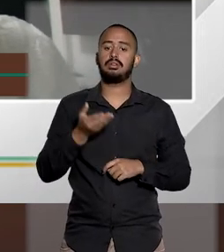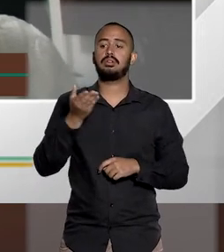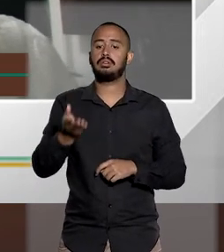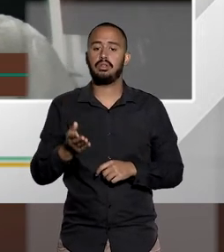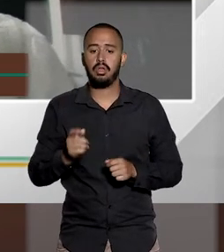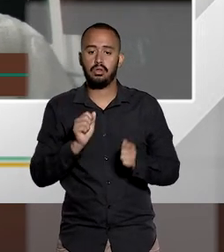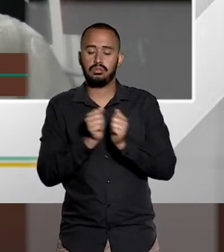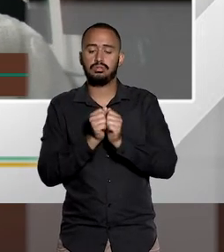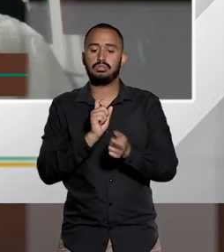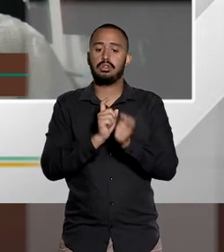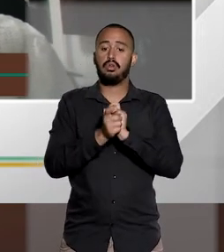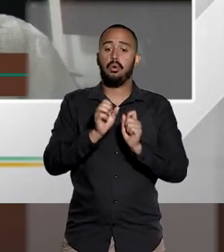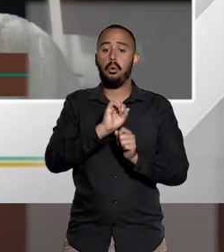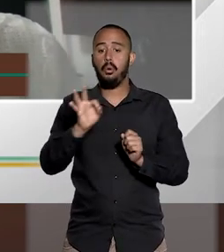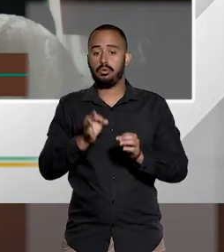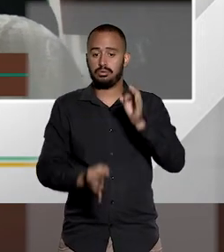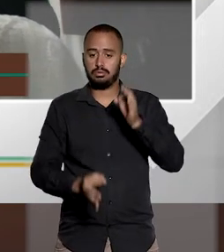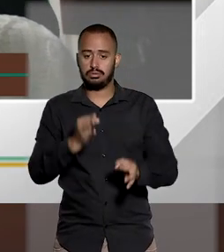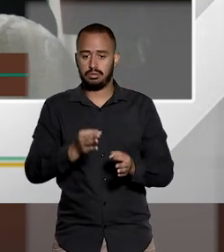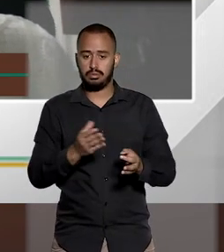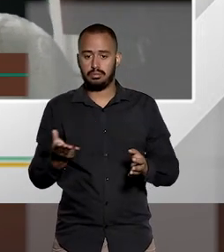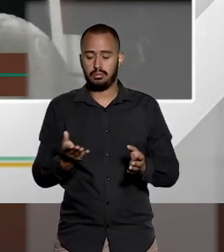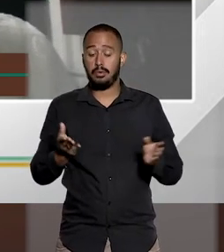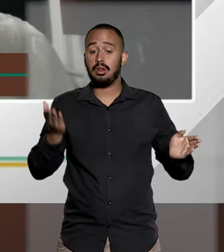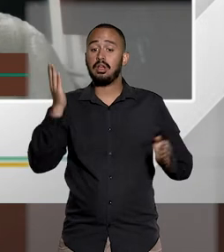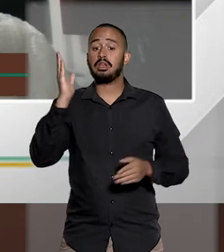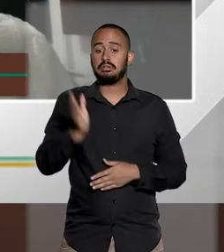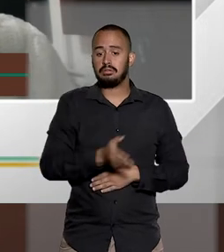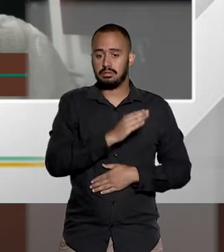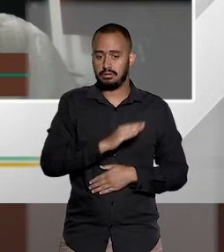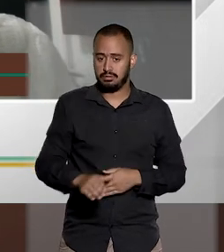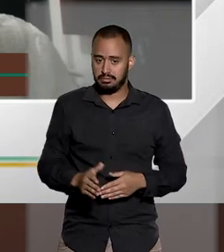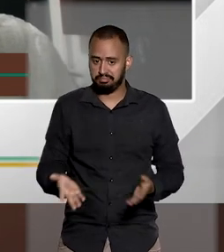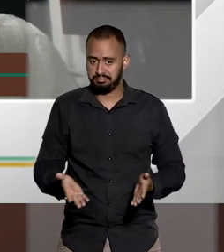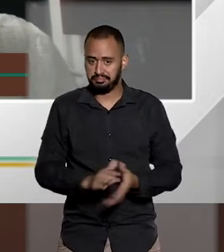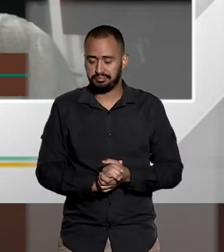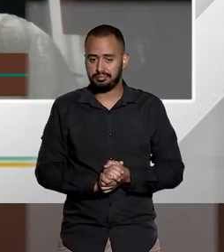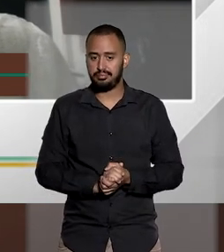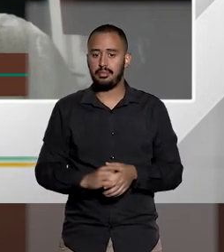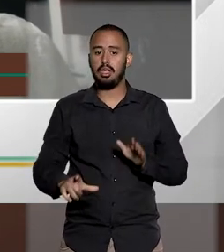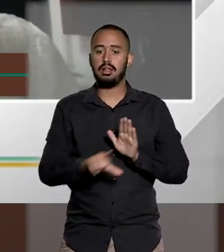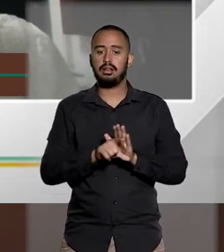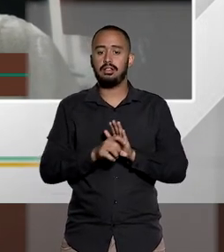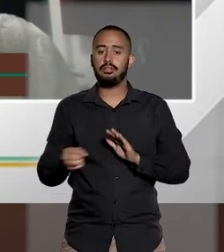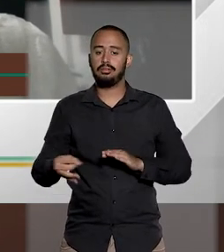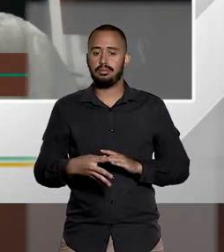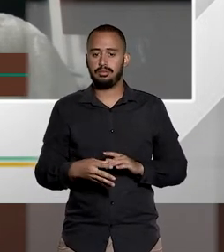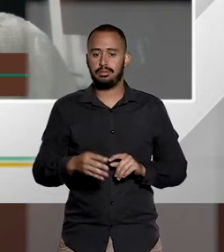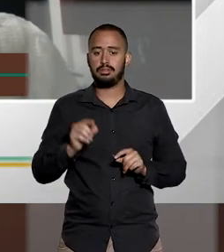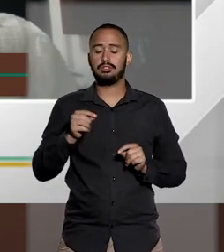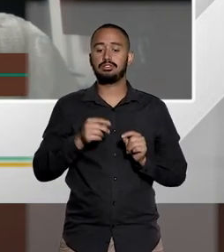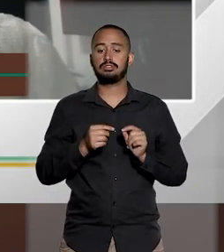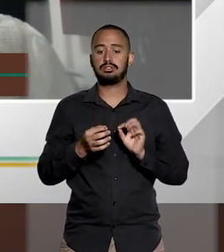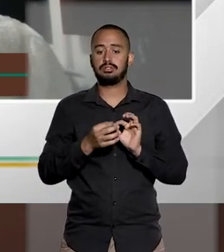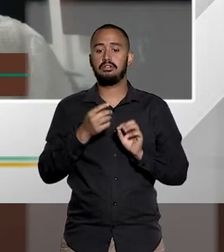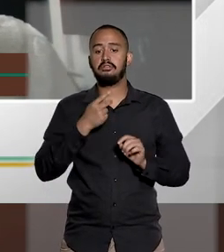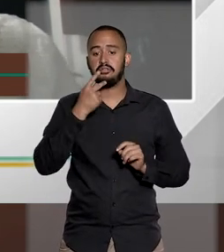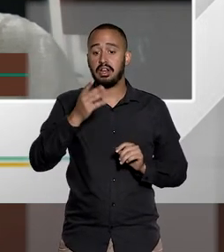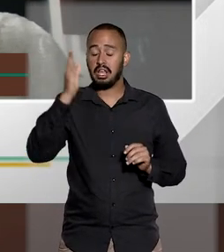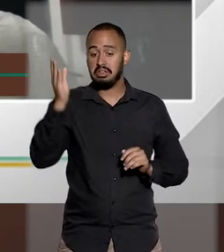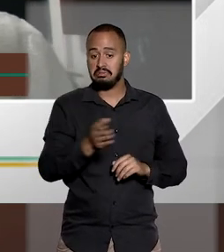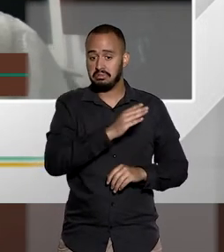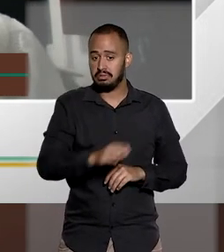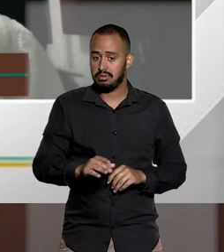esfera administrativa ou à esfera judicial para pleitear essa extinção. A lei atual ela chama de extinção do